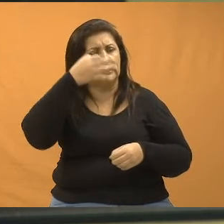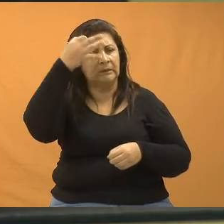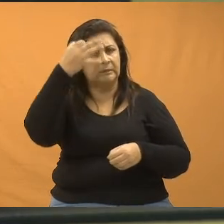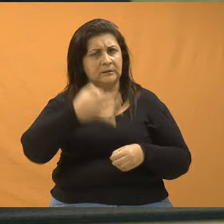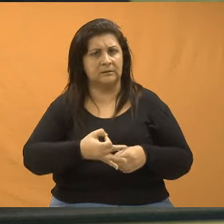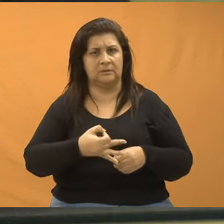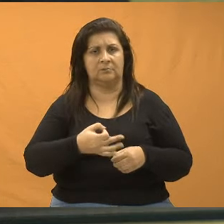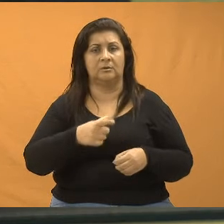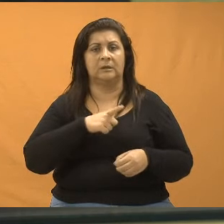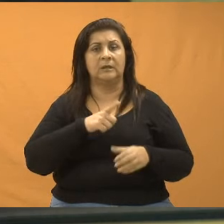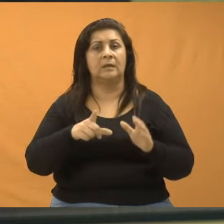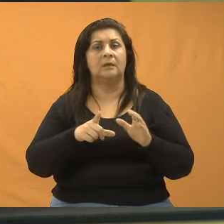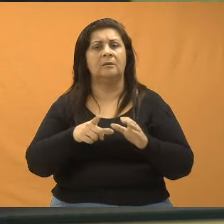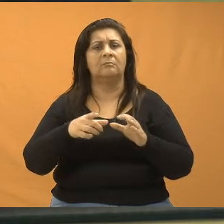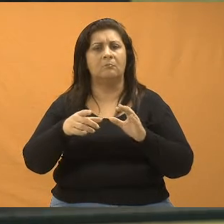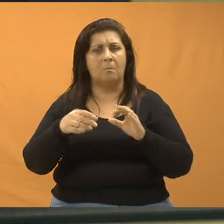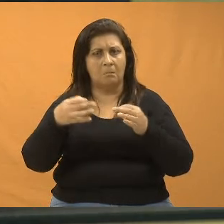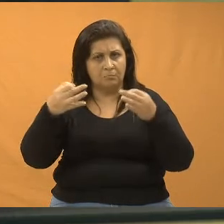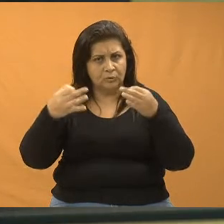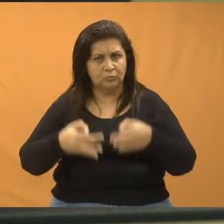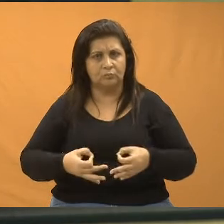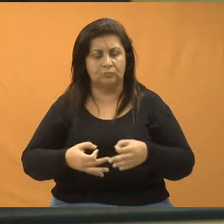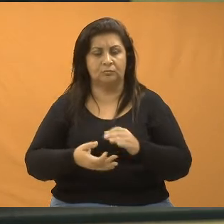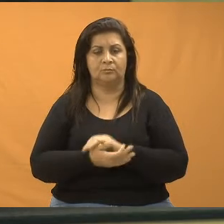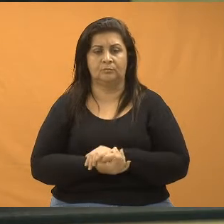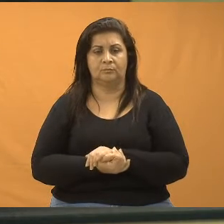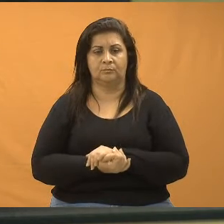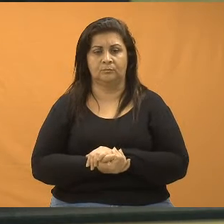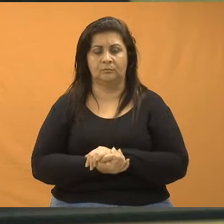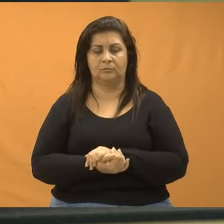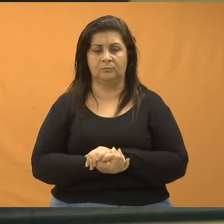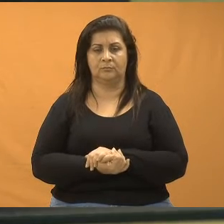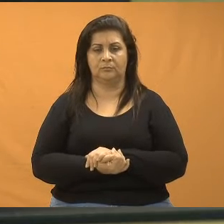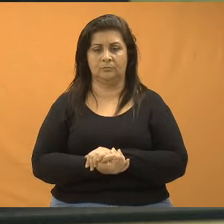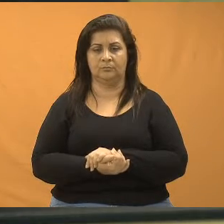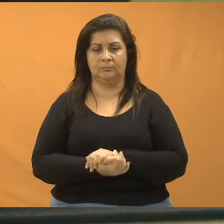instrumento de gestão por parte da Santa Casa.